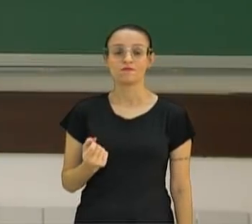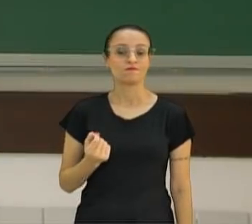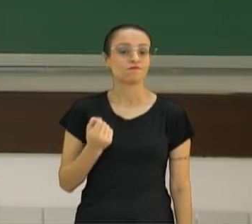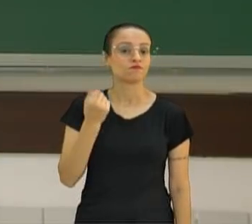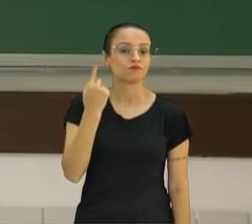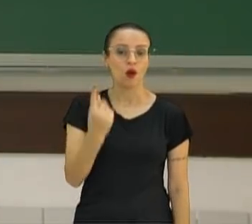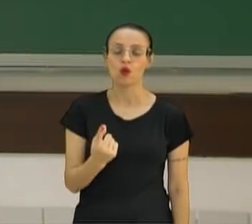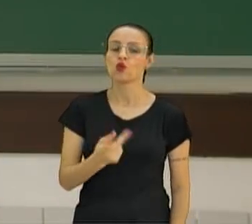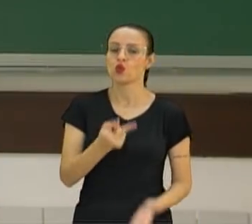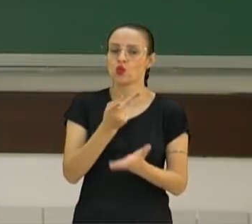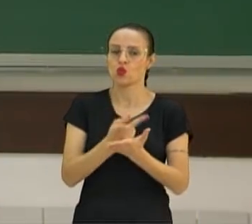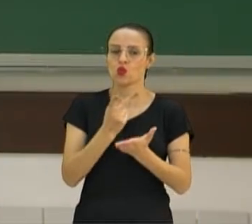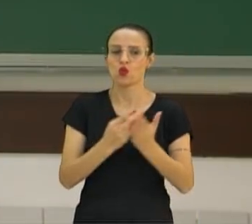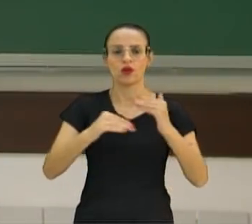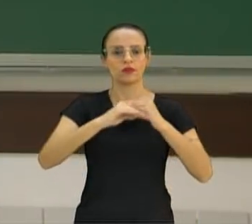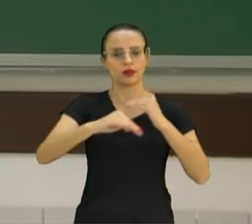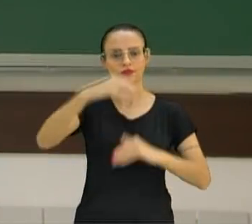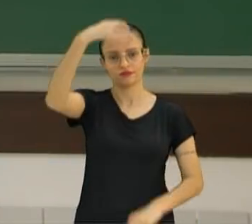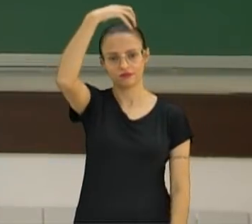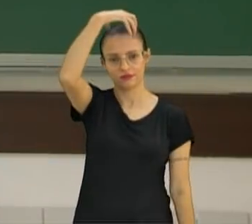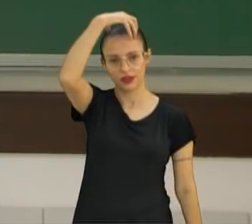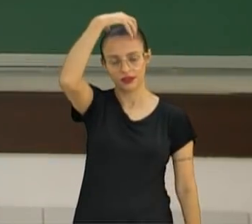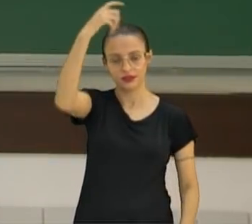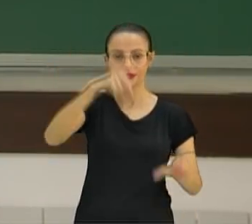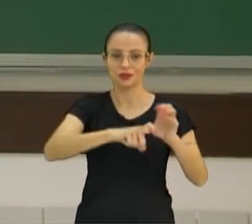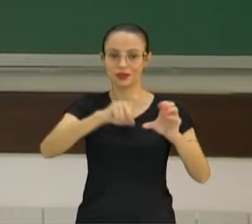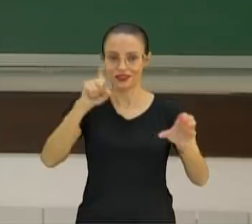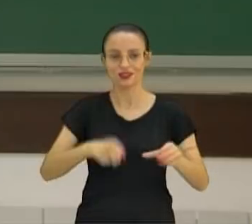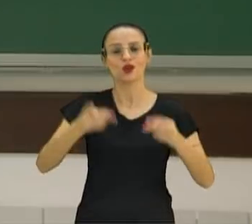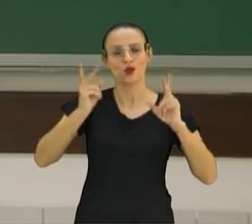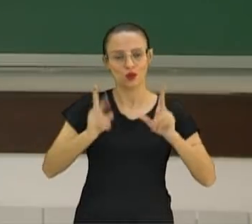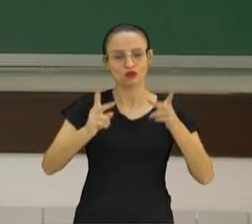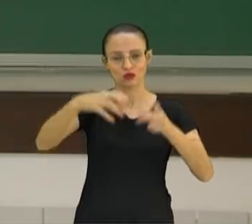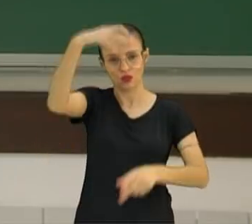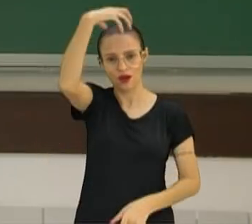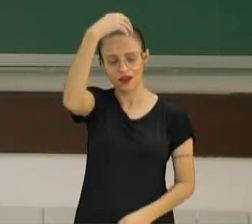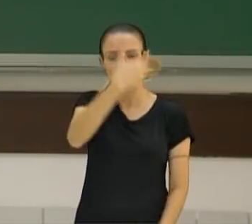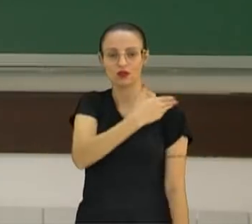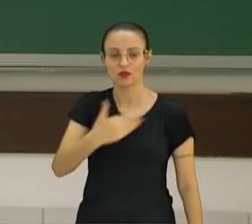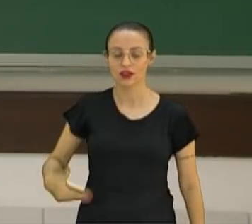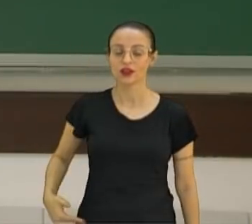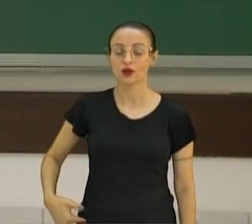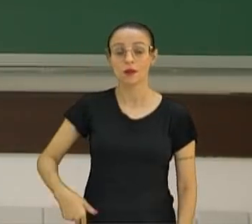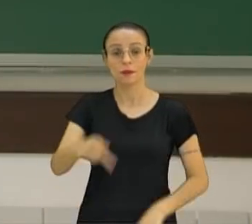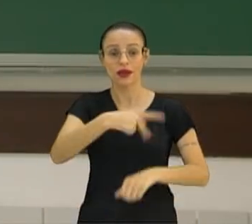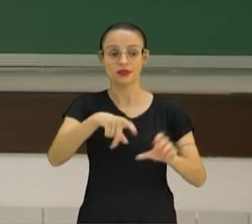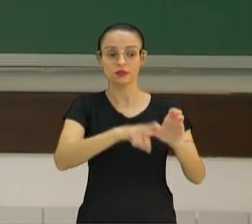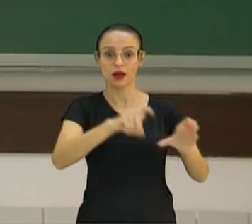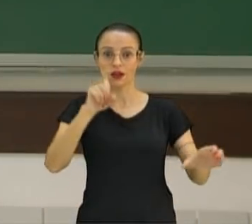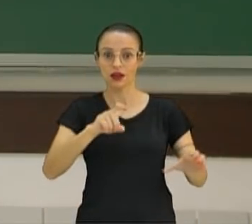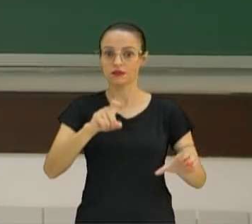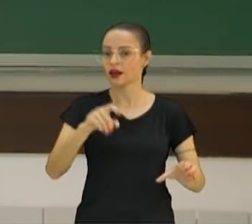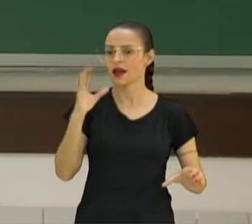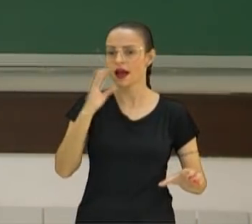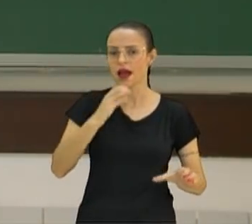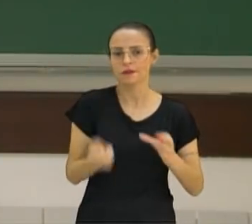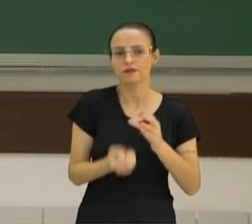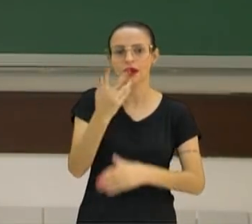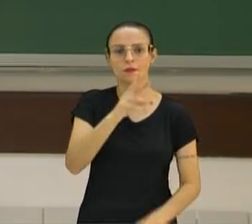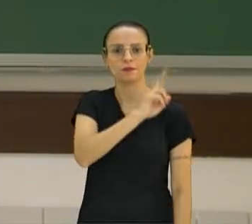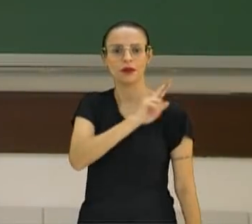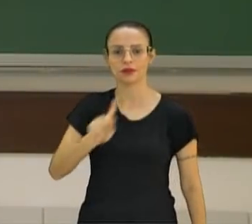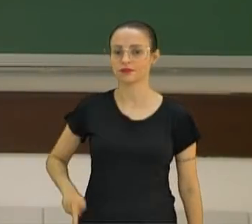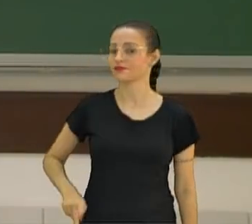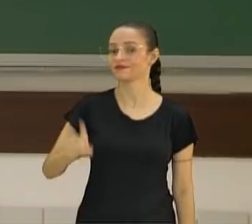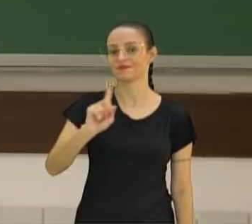que permaneceu com a monarquia após a sua independência, né? Os países ficavam independentes e logo tinha uma república presidencialista.